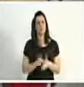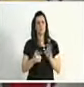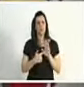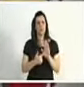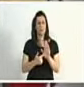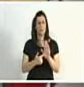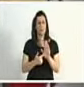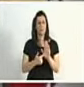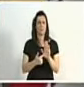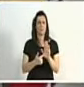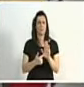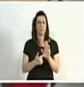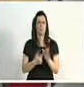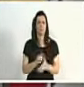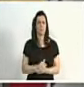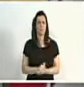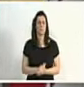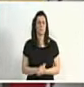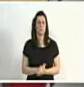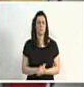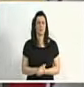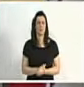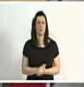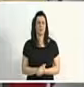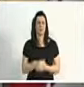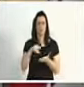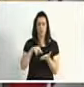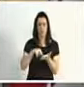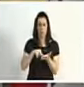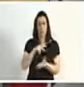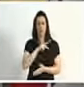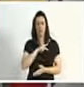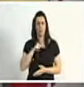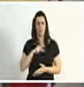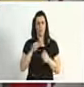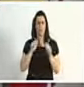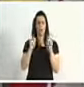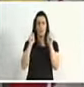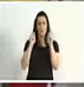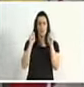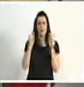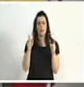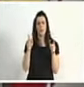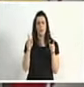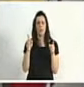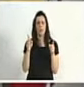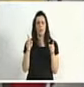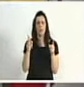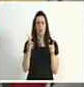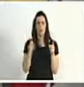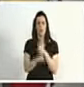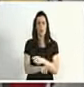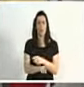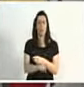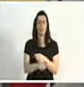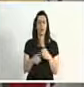apresentando, se possível, boa parte da nota pública de manifestação contrária à proposta de